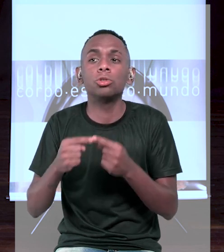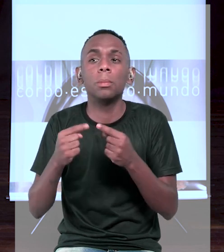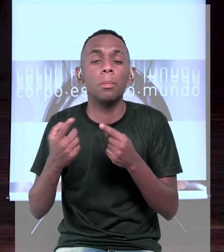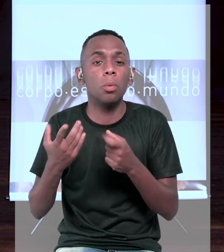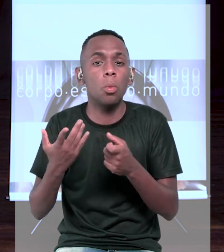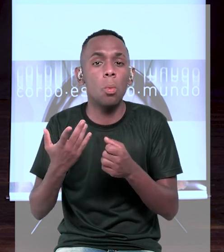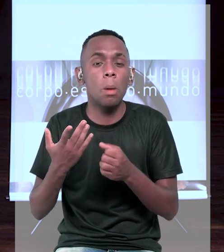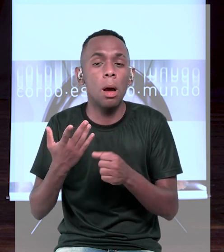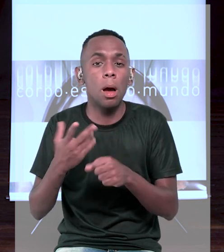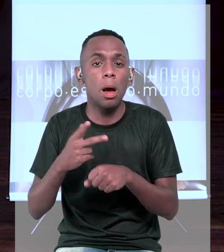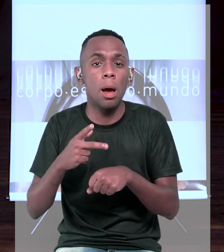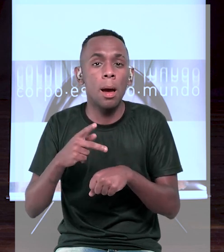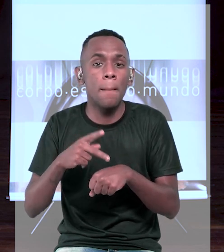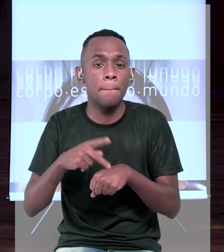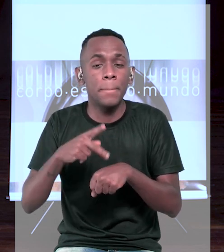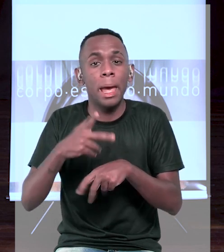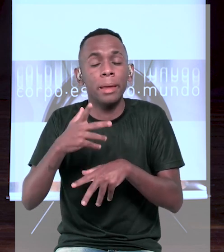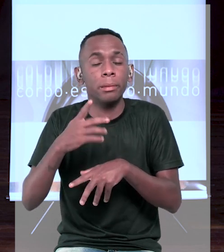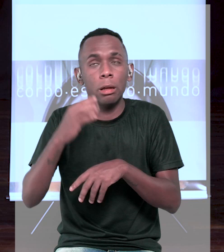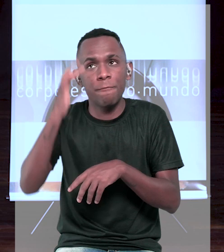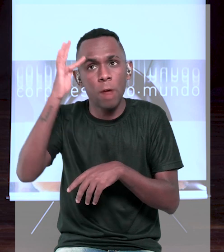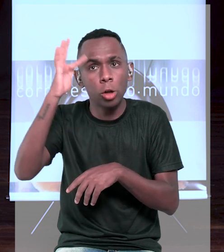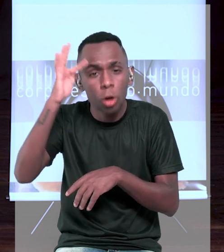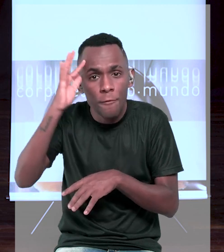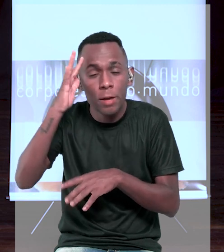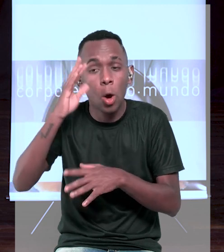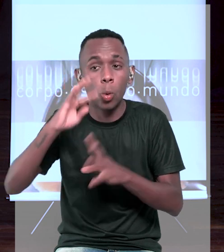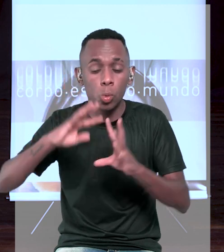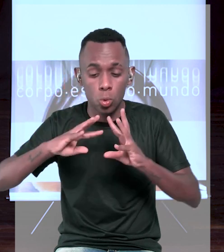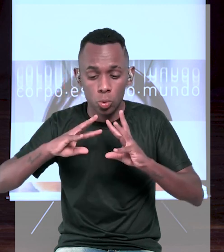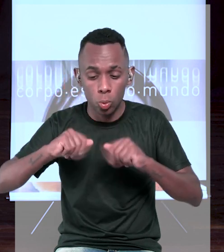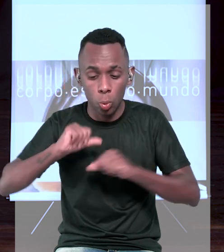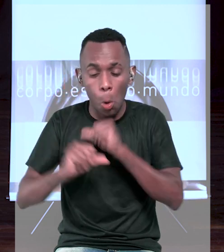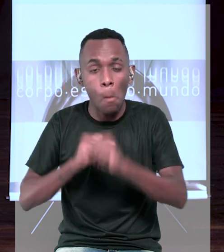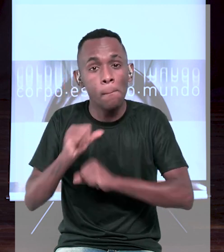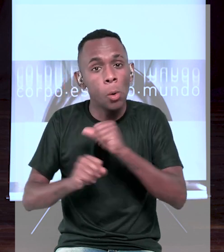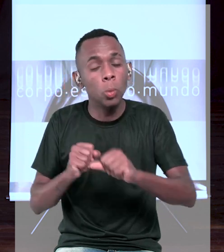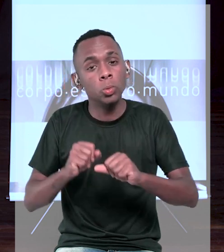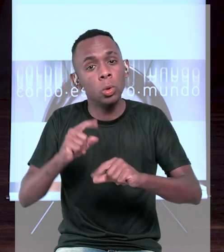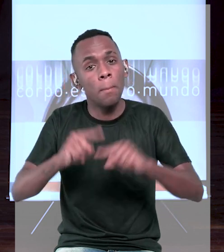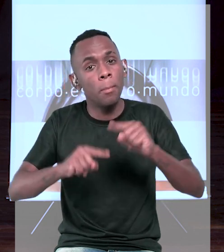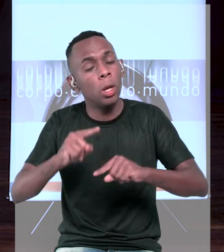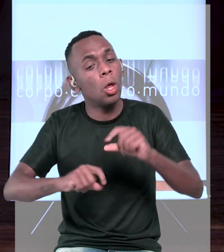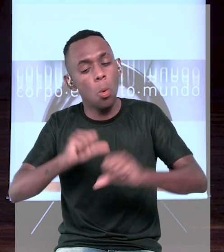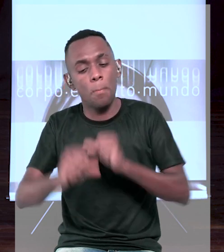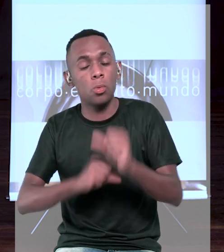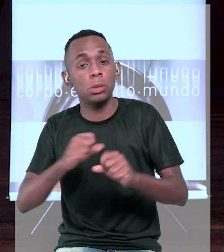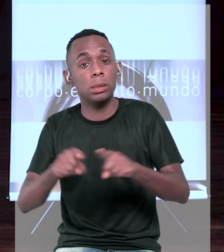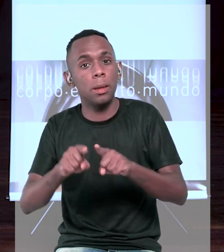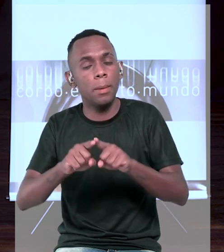um agente de transmutação de todas as coisas materiais ou mentais.